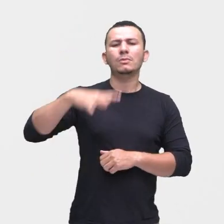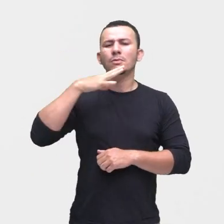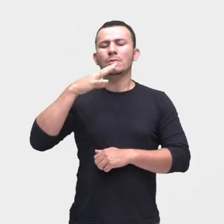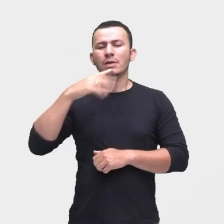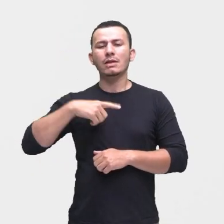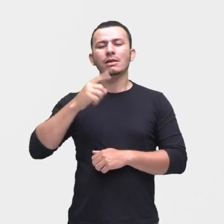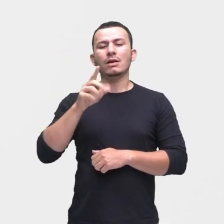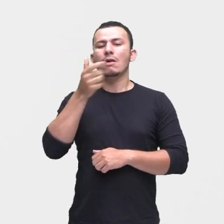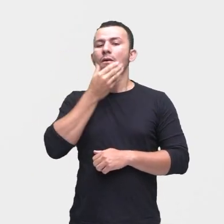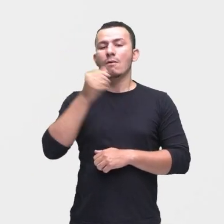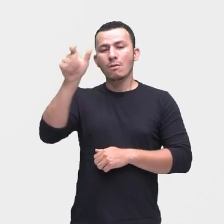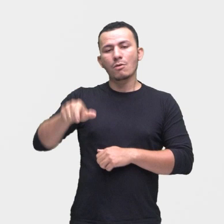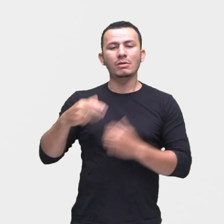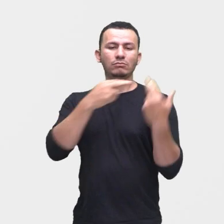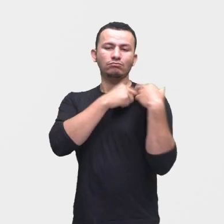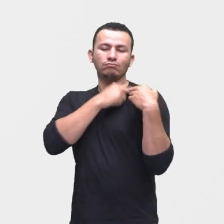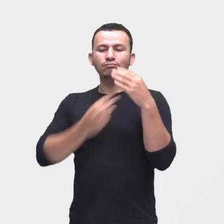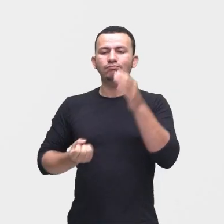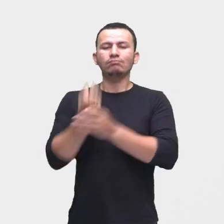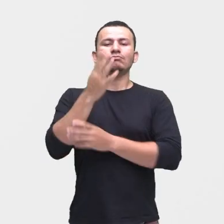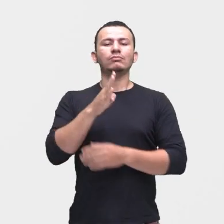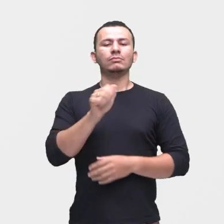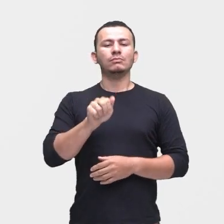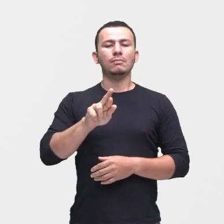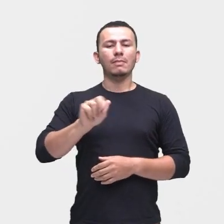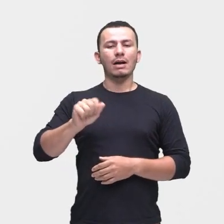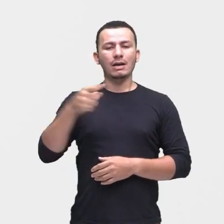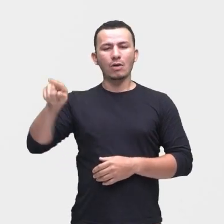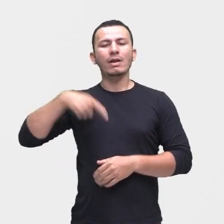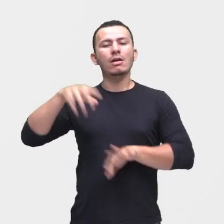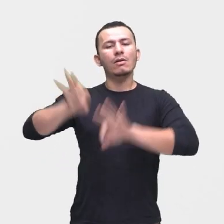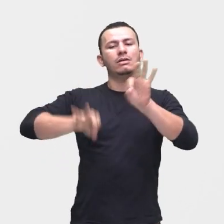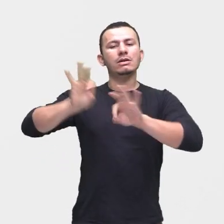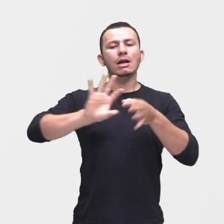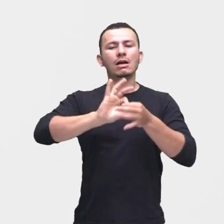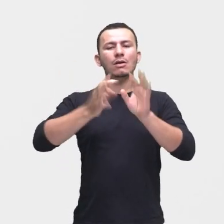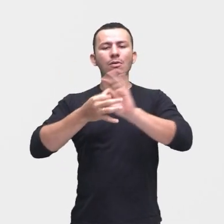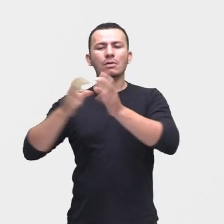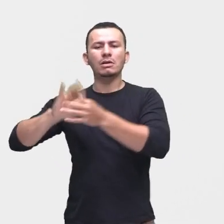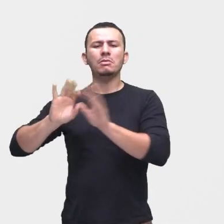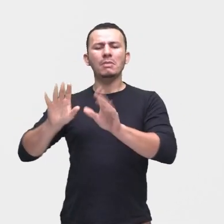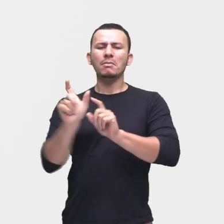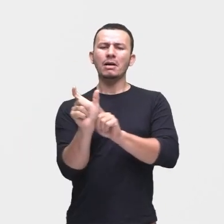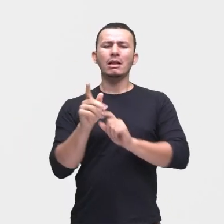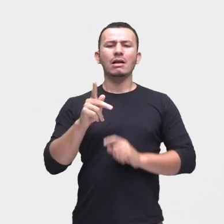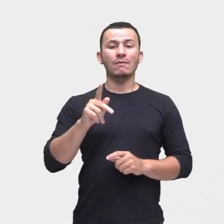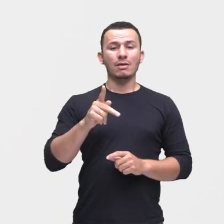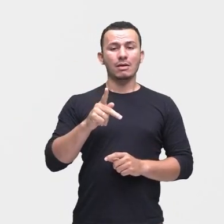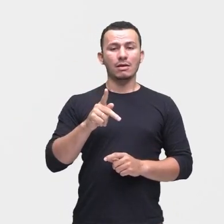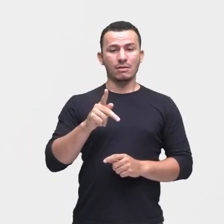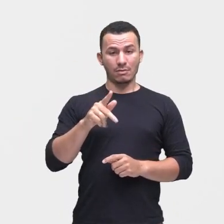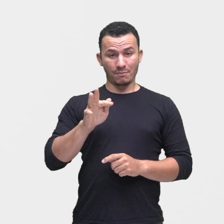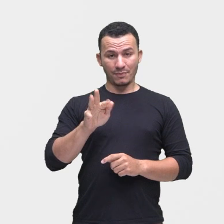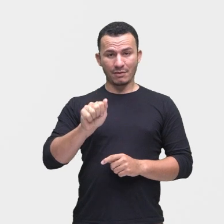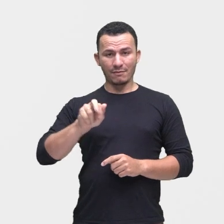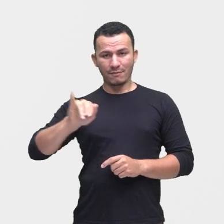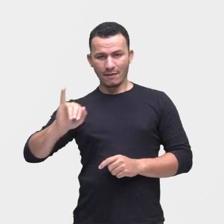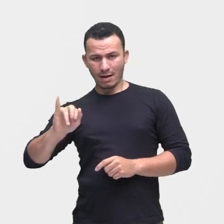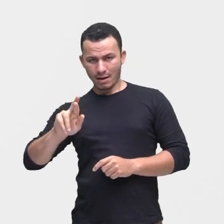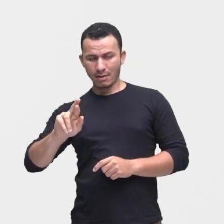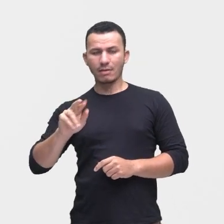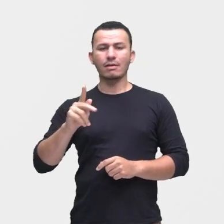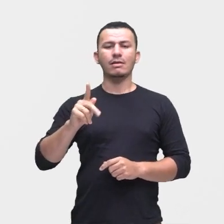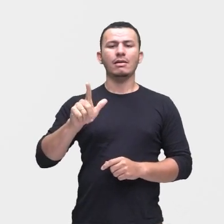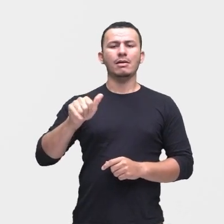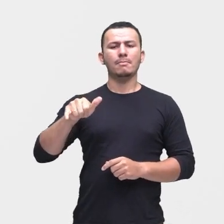Barão de Coubertin, idealizador dos Jogos Olímpicos. O termo fair play significa: letra A, jogo limpo;